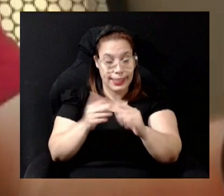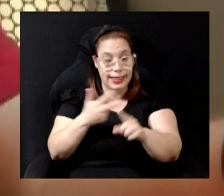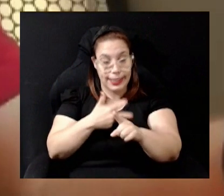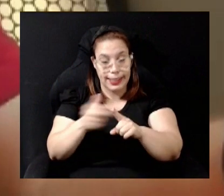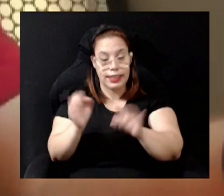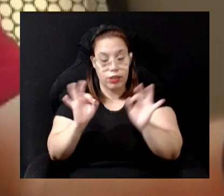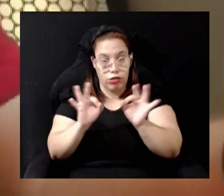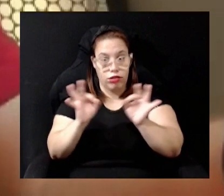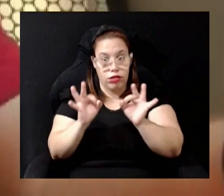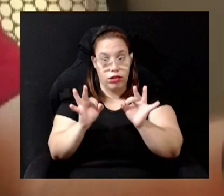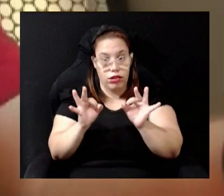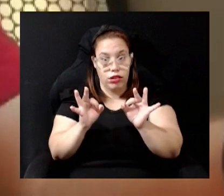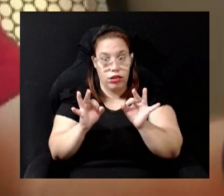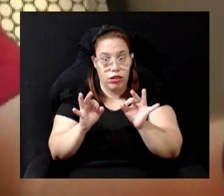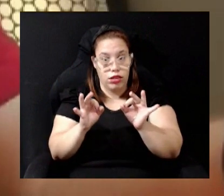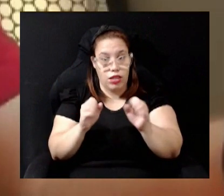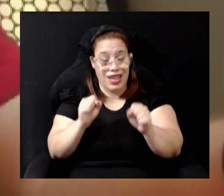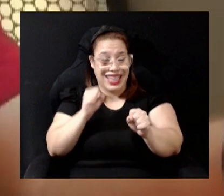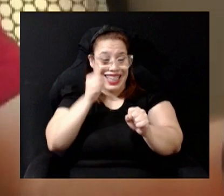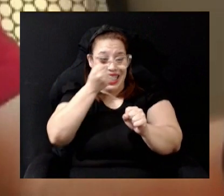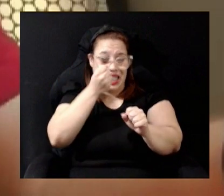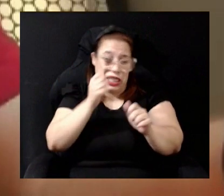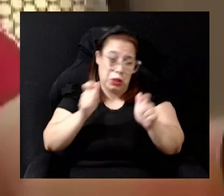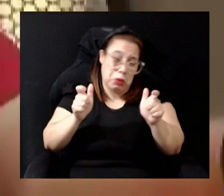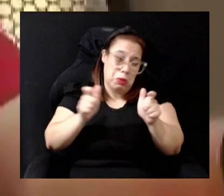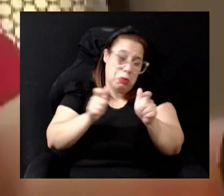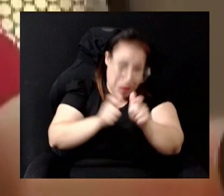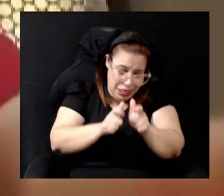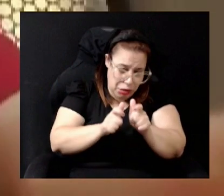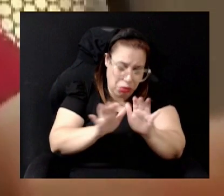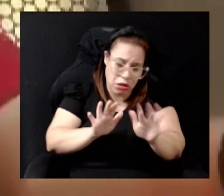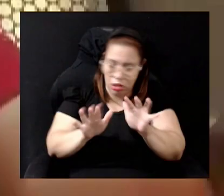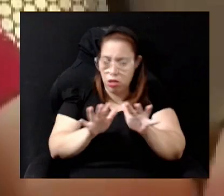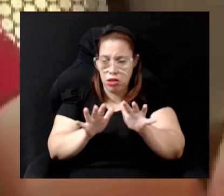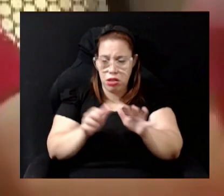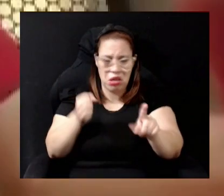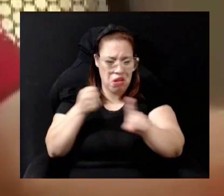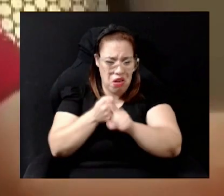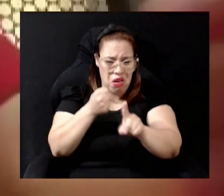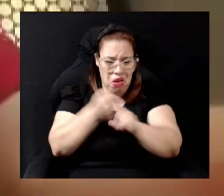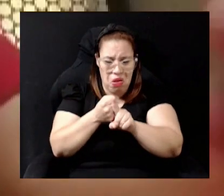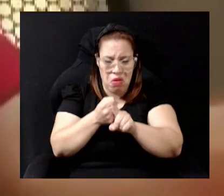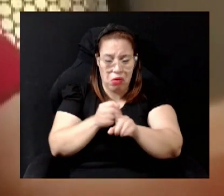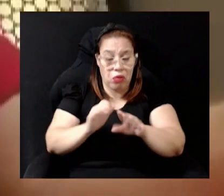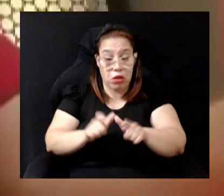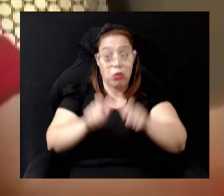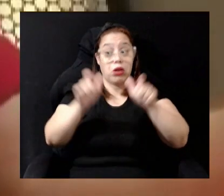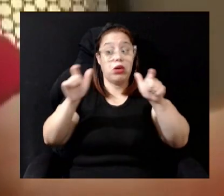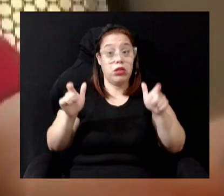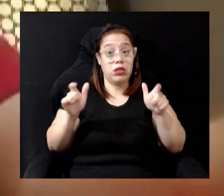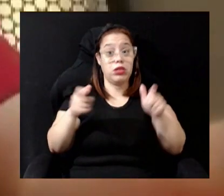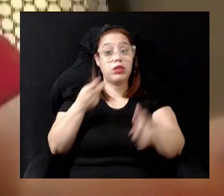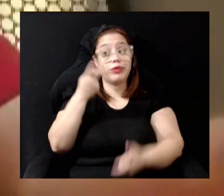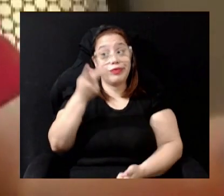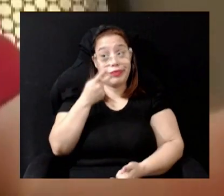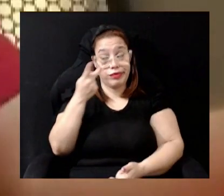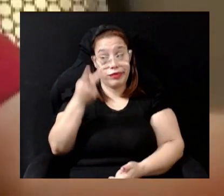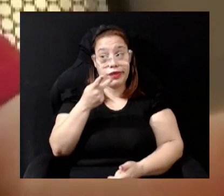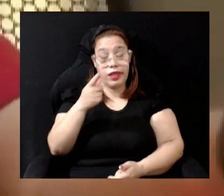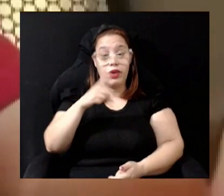um pouco menor, né? O impacto não foi tão grande, mas como eu disse, ainda tiveram